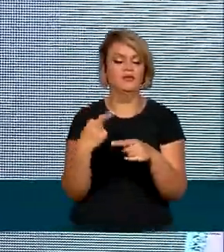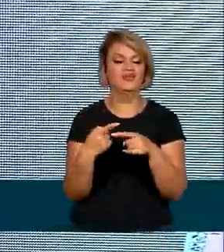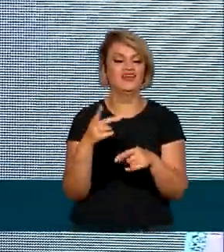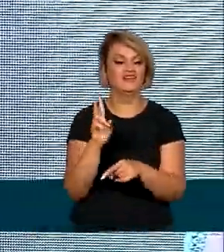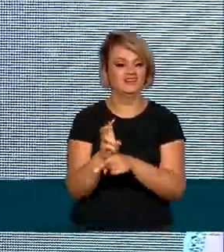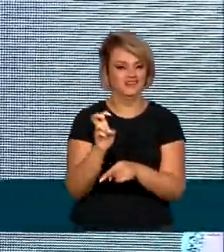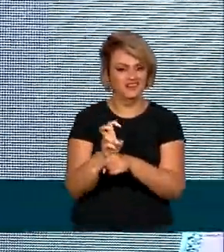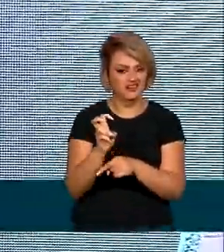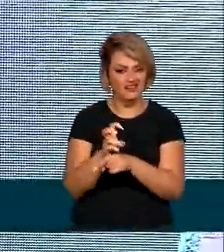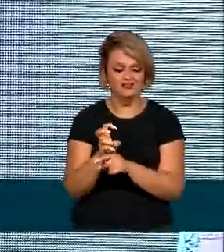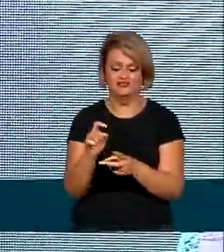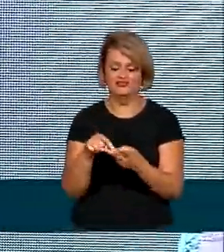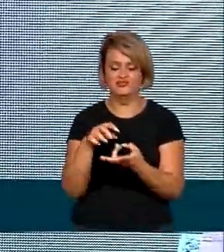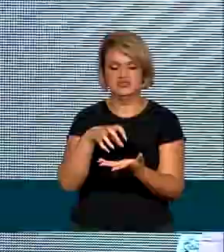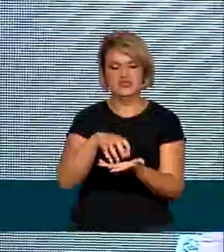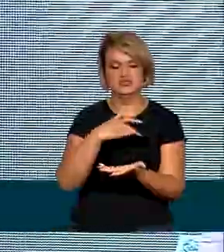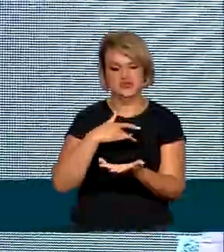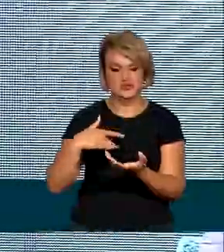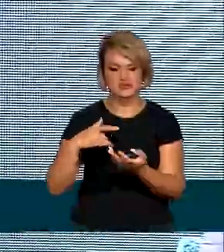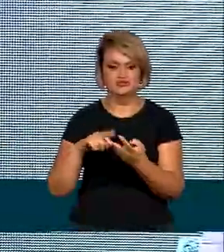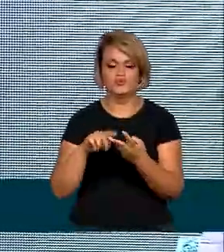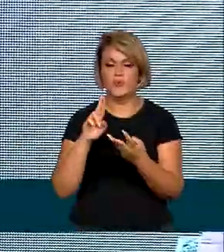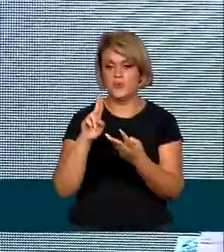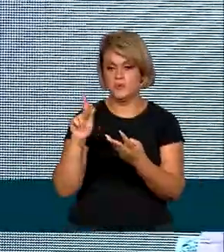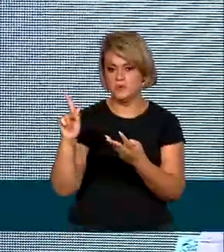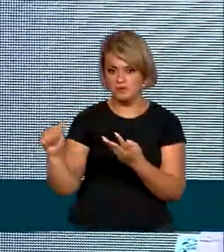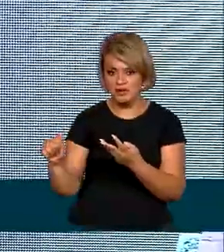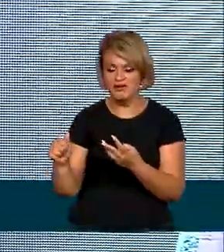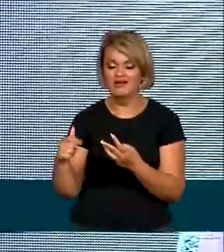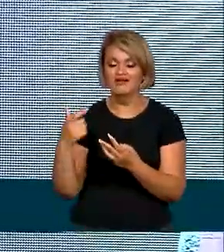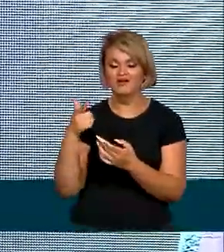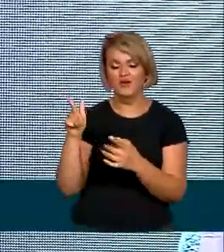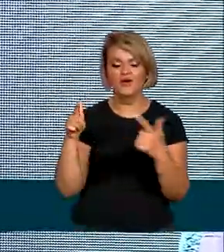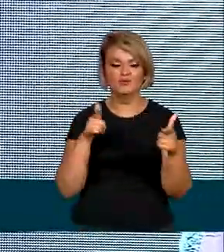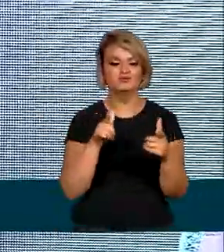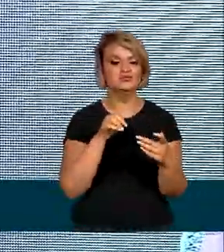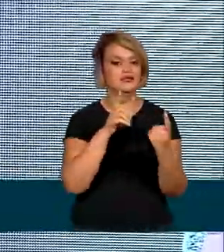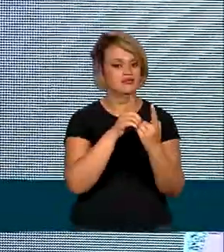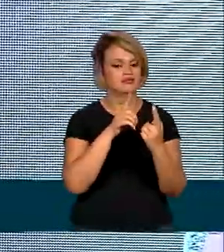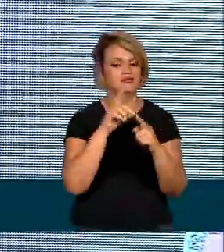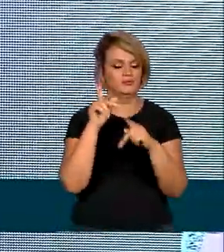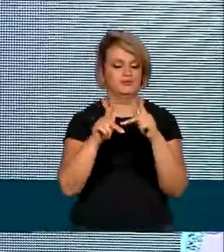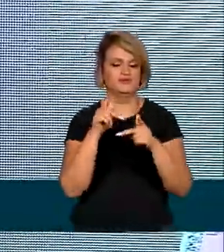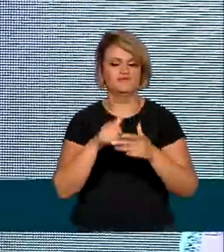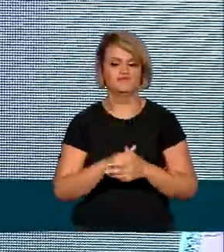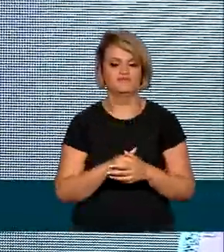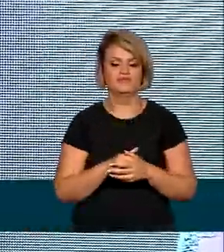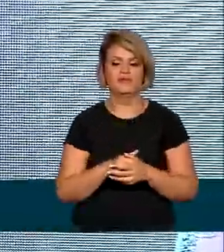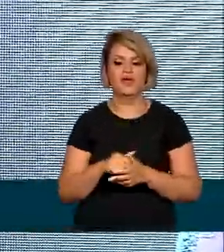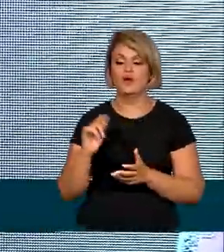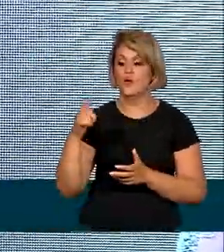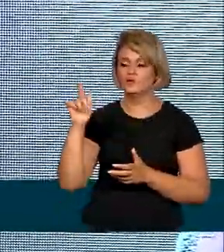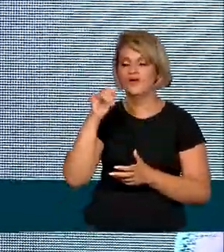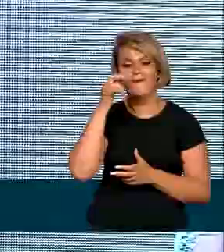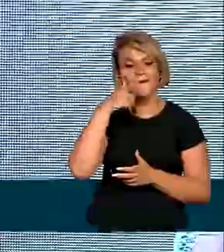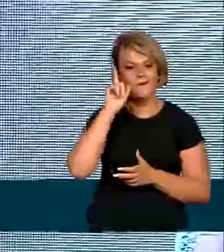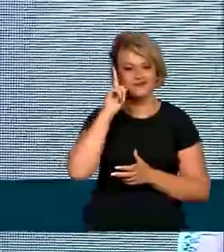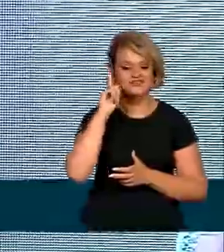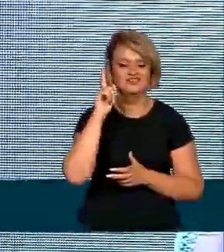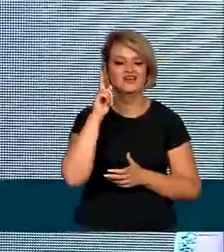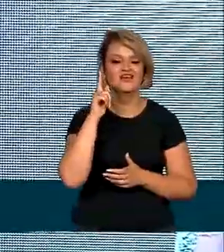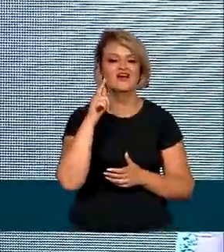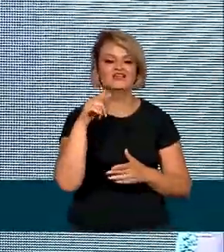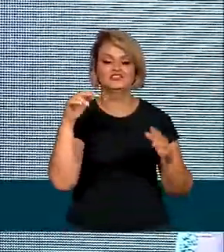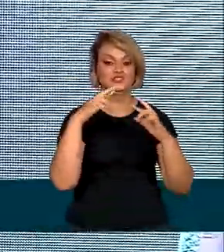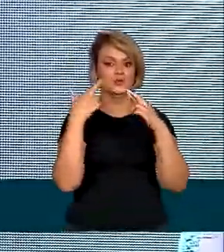creches escolas unidade de saúde upas que precisam atender a população e do outro lado ontem mesmo fizemos